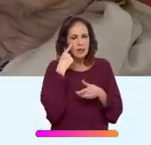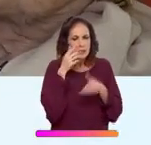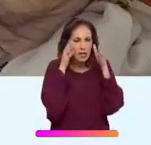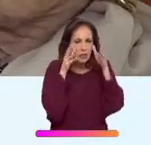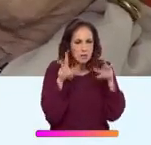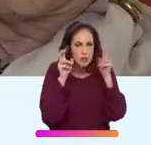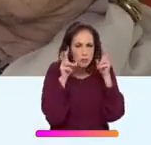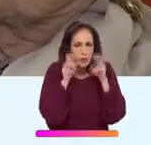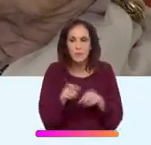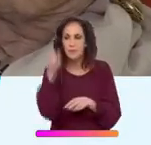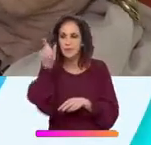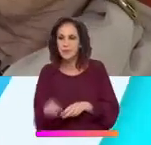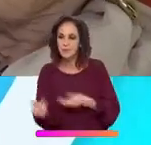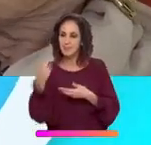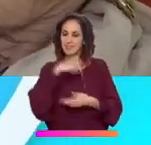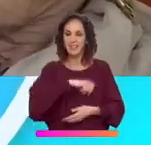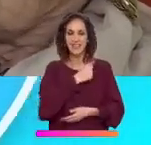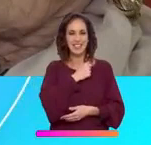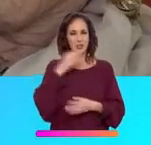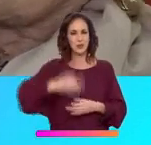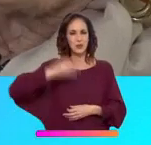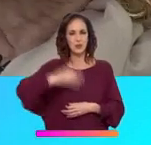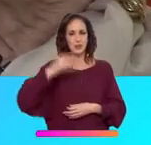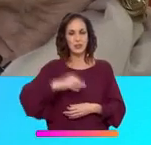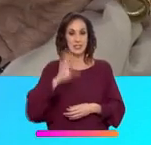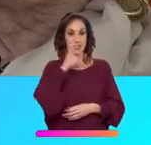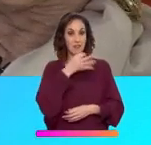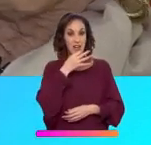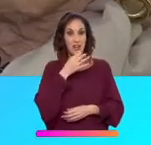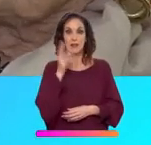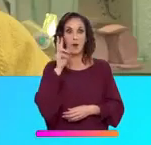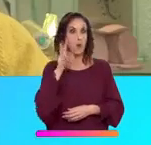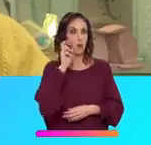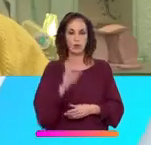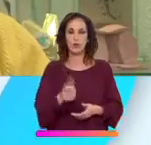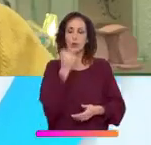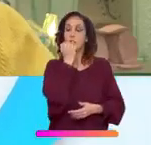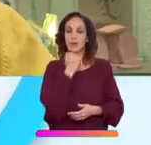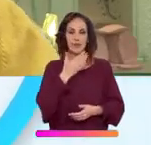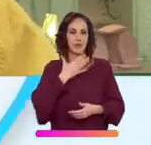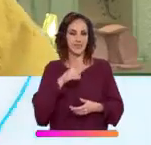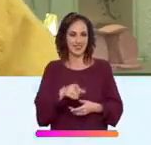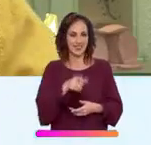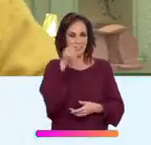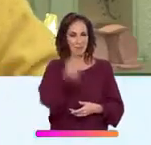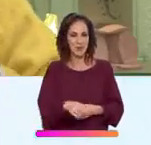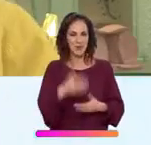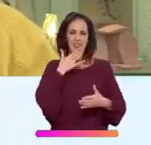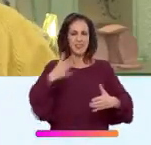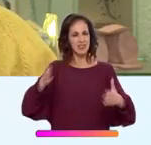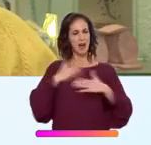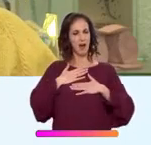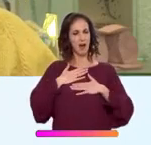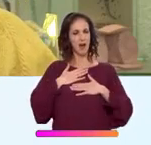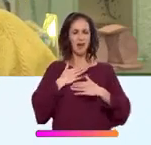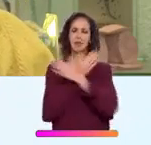pessoa que entra em minha casa todos os dias que ela possa falar. Ouço-a com muito agrado. É uma pessoa que nos transmite imensa amizade,